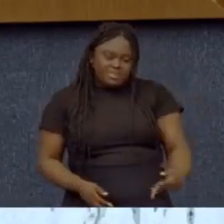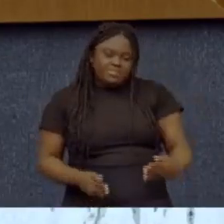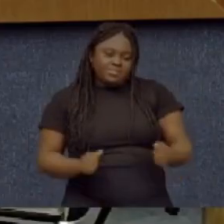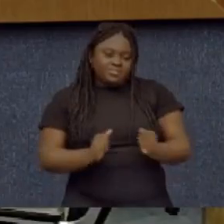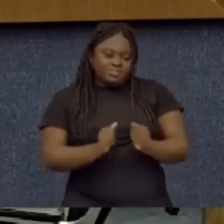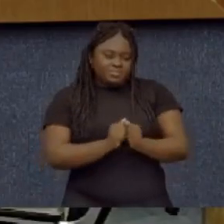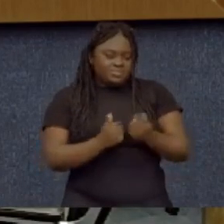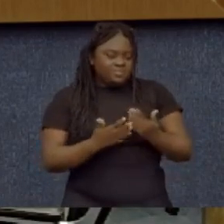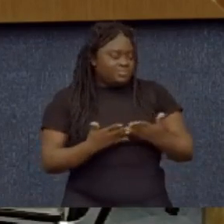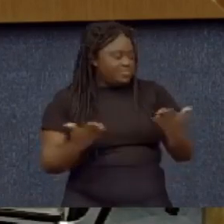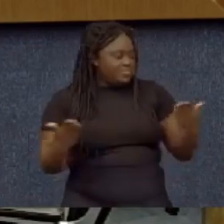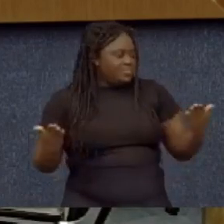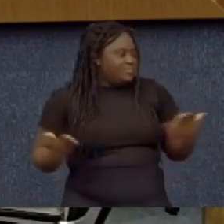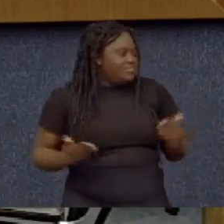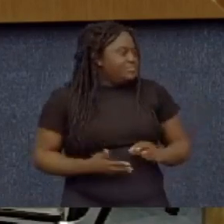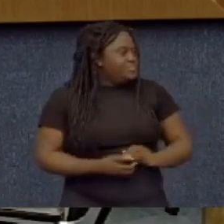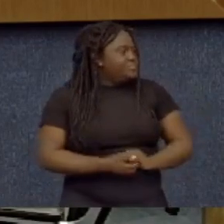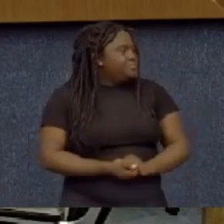homenageando vocês.